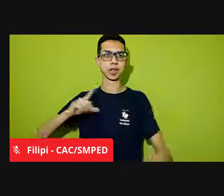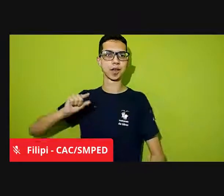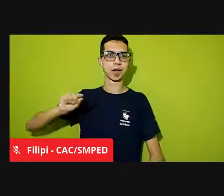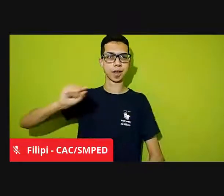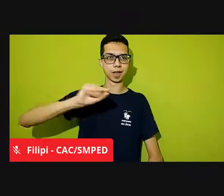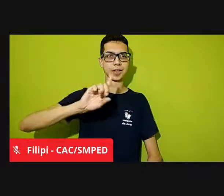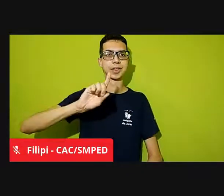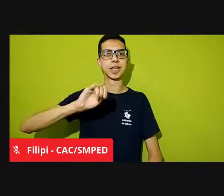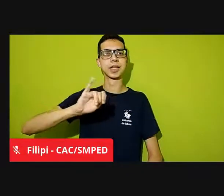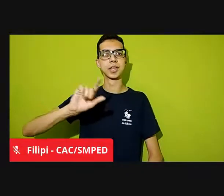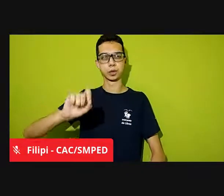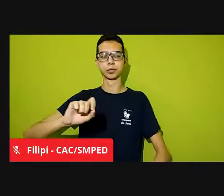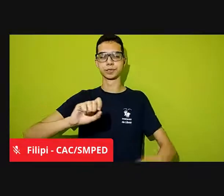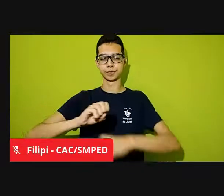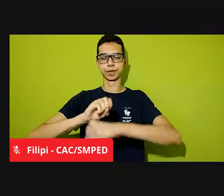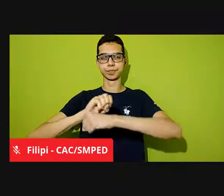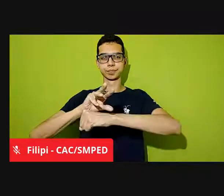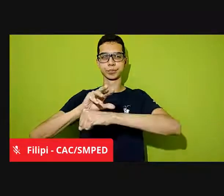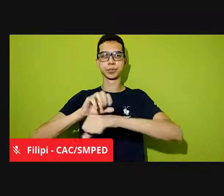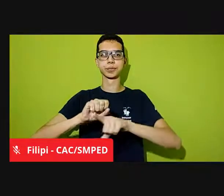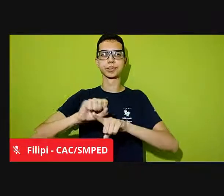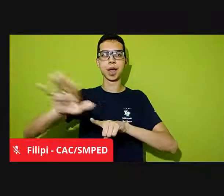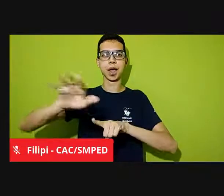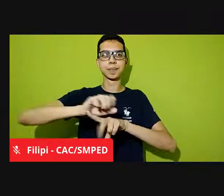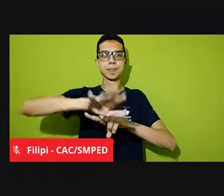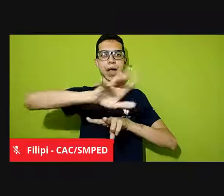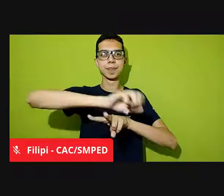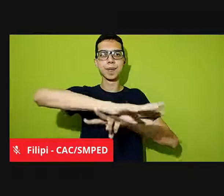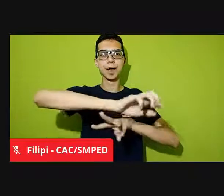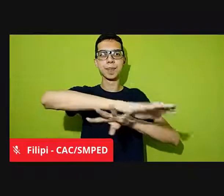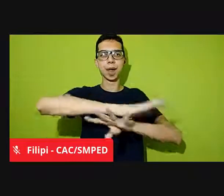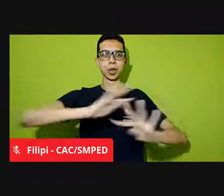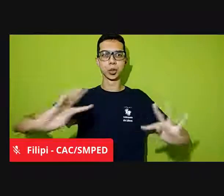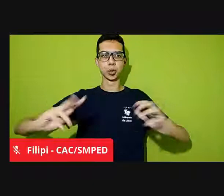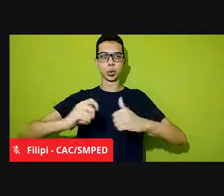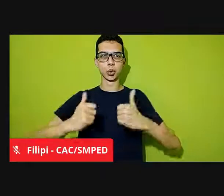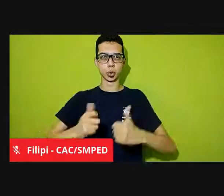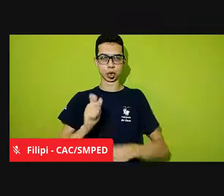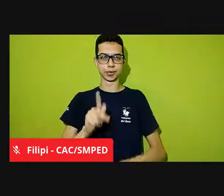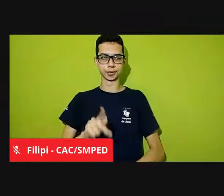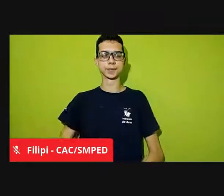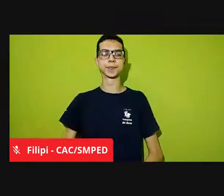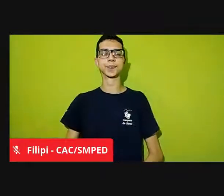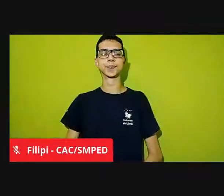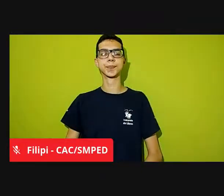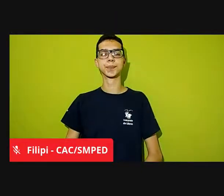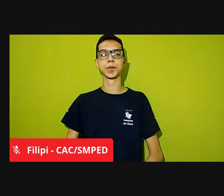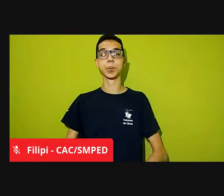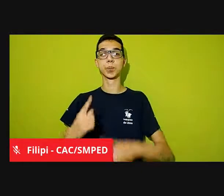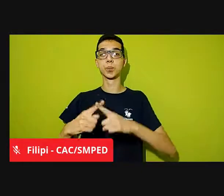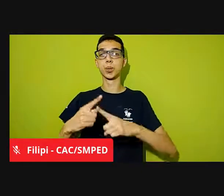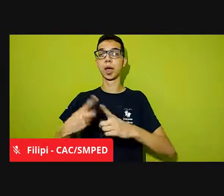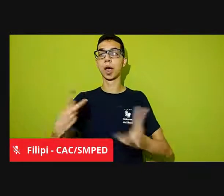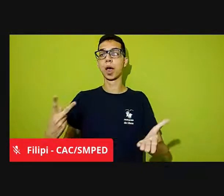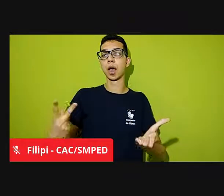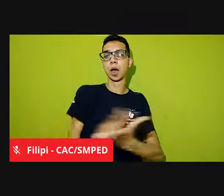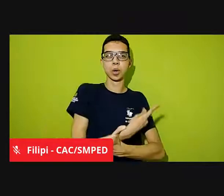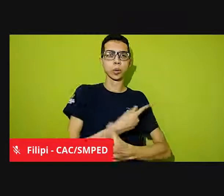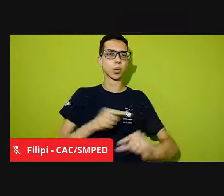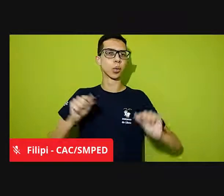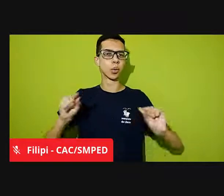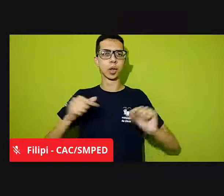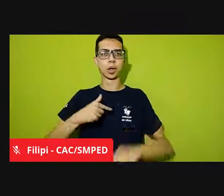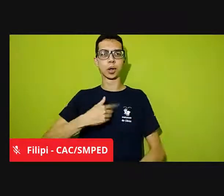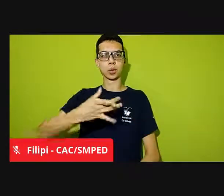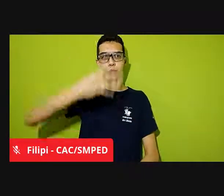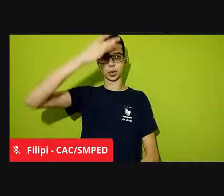Danilo compartilha lá com o rolê com todo mundo. Porque aí o que aconteceu? Eu tomei essa minha consciência